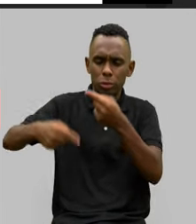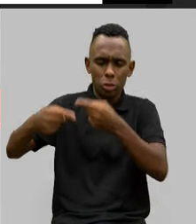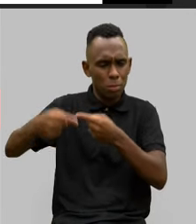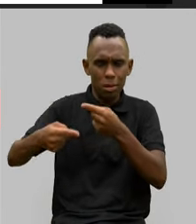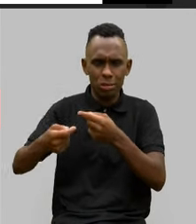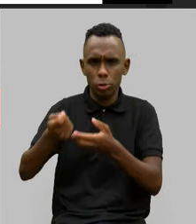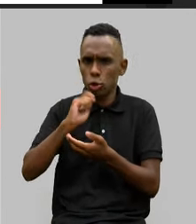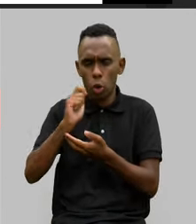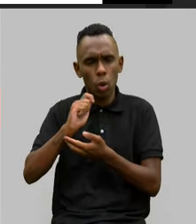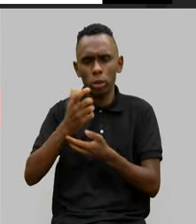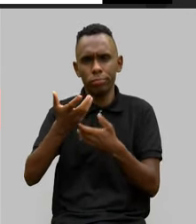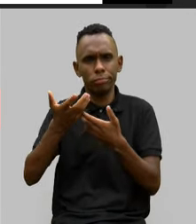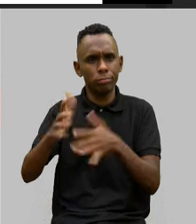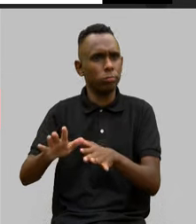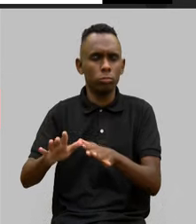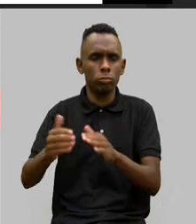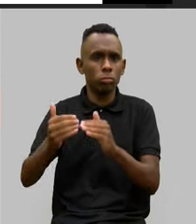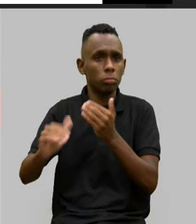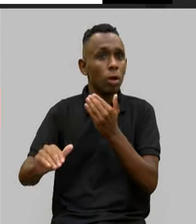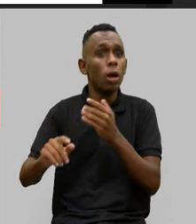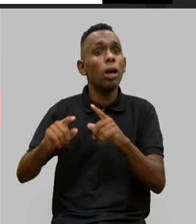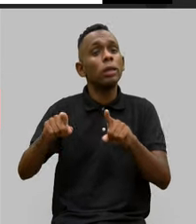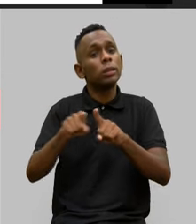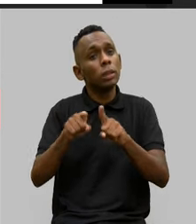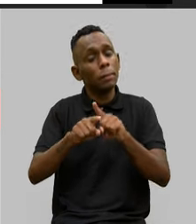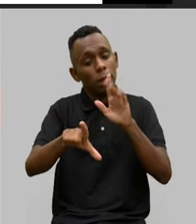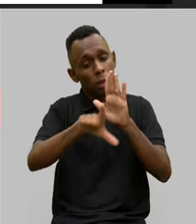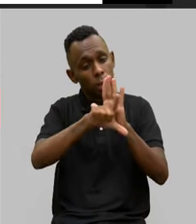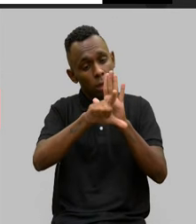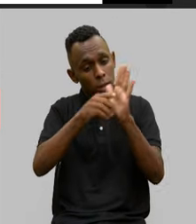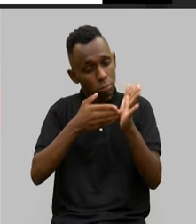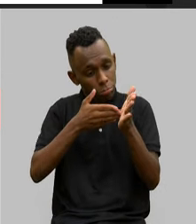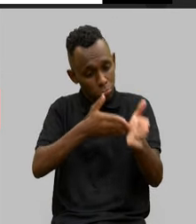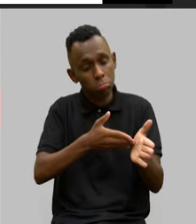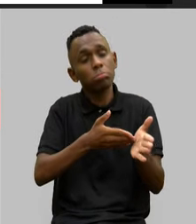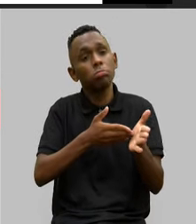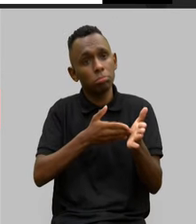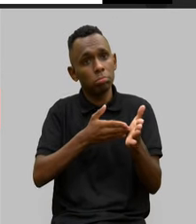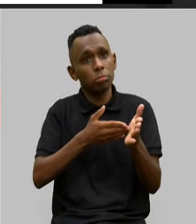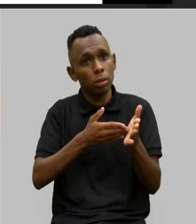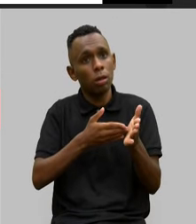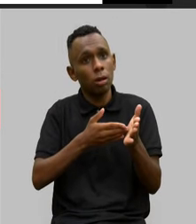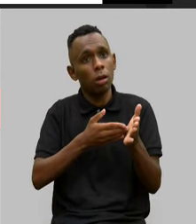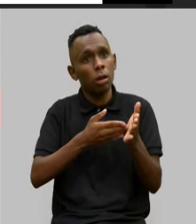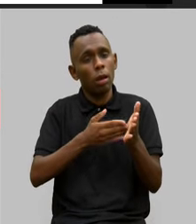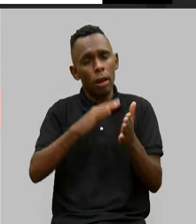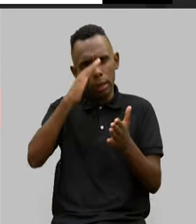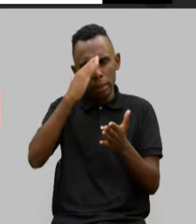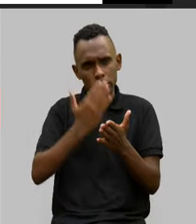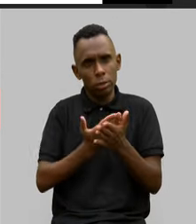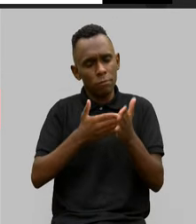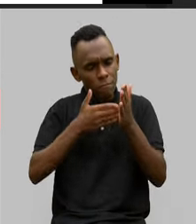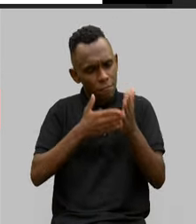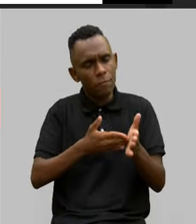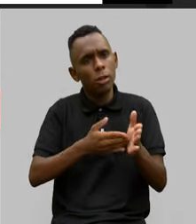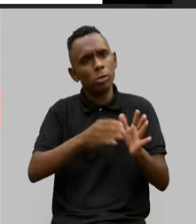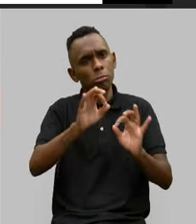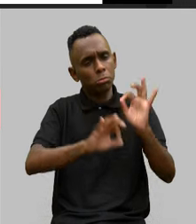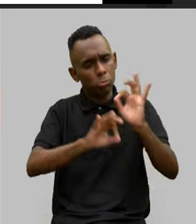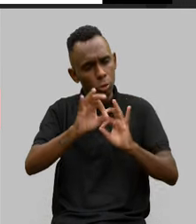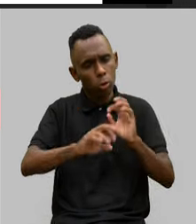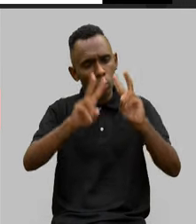drogas eh ênfase na aplicação da lei lei o a filosofia da Lei e Ordem em relação às